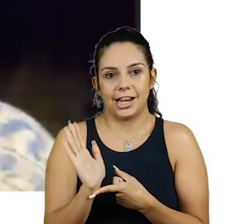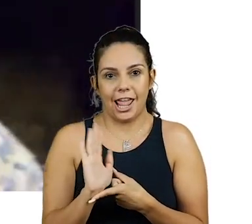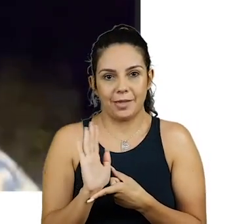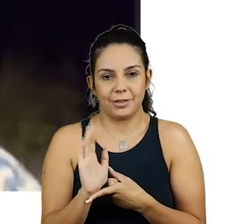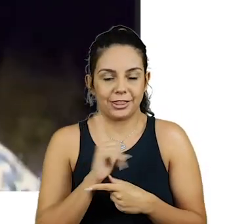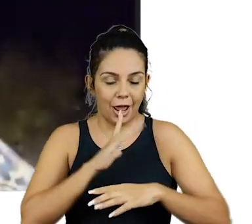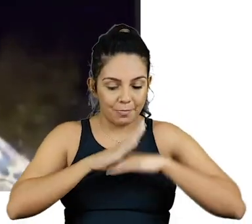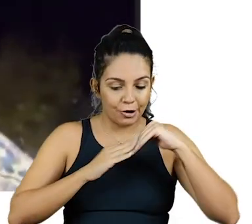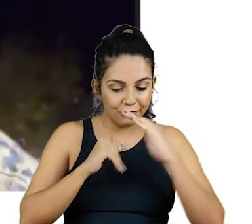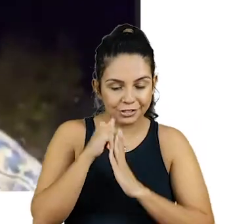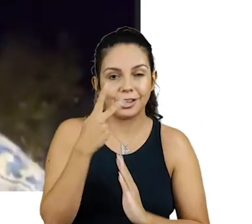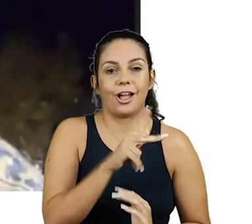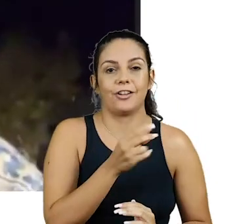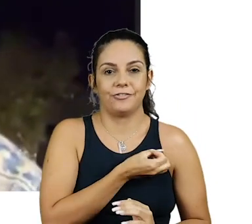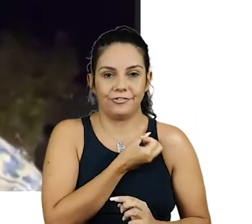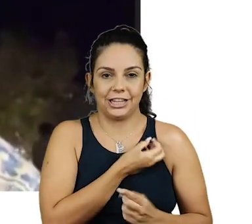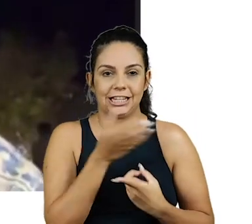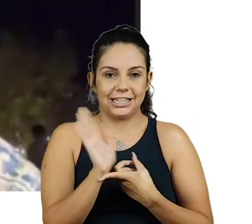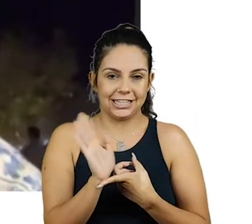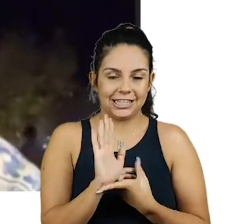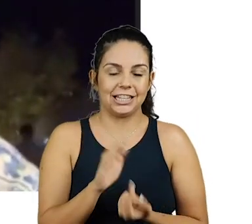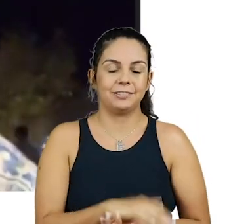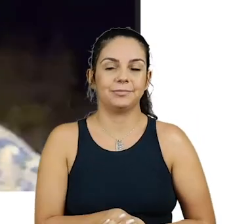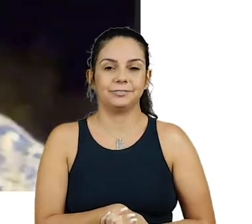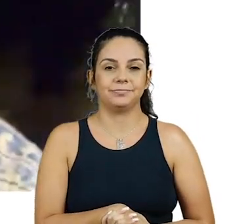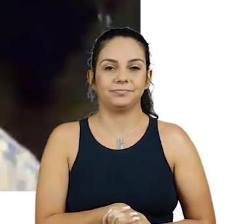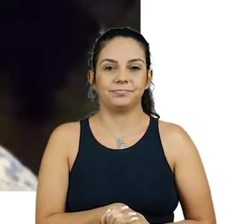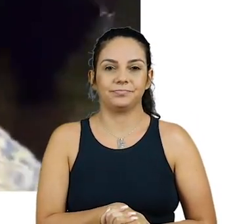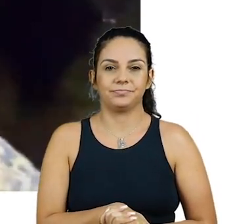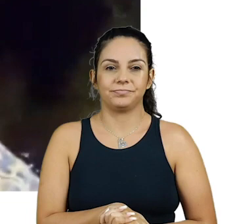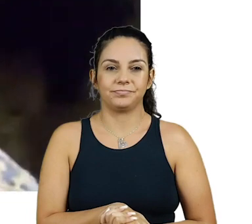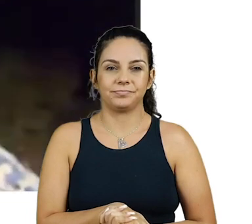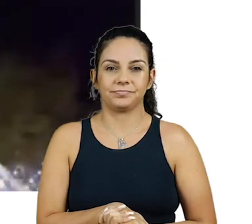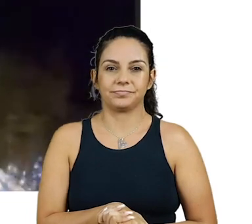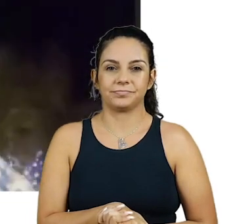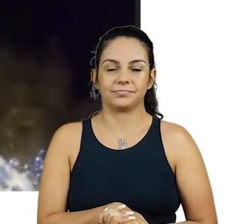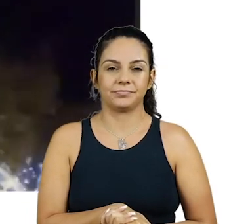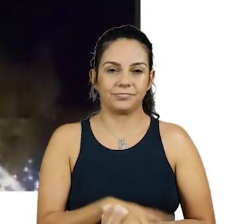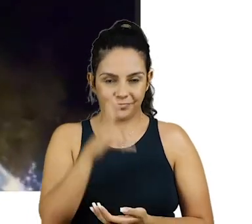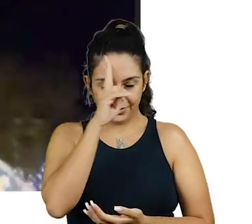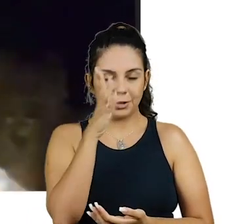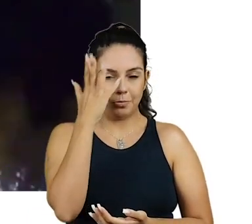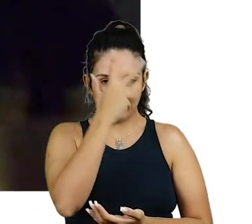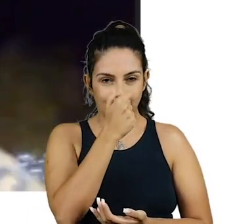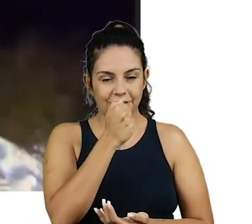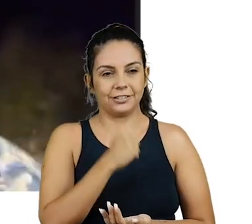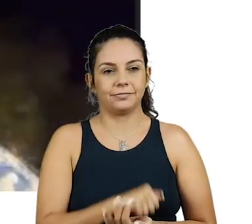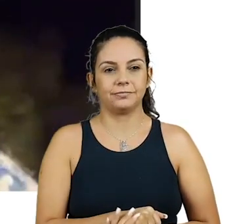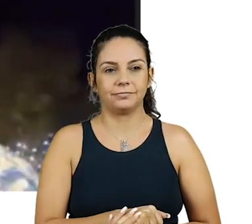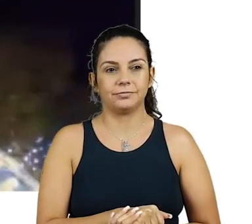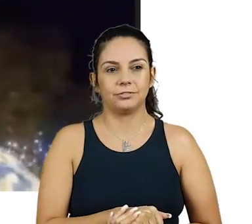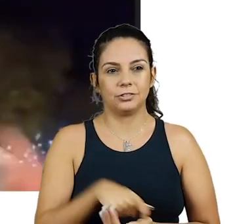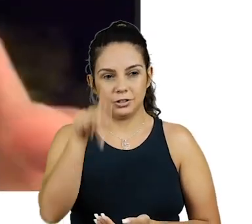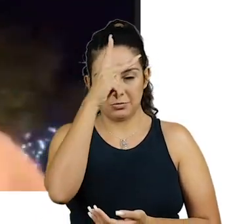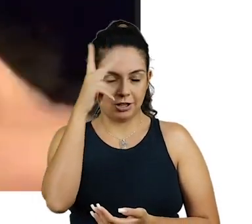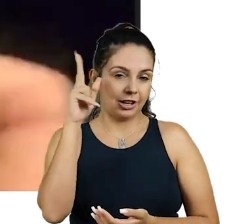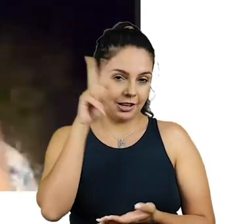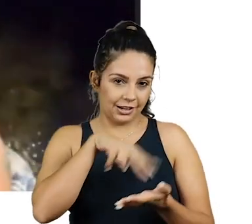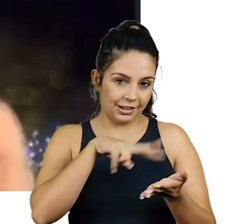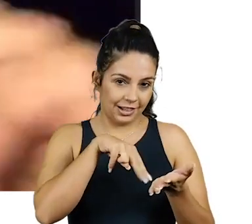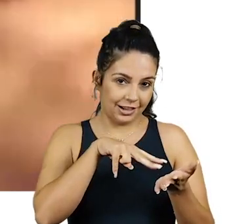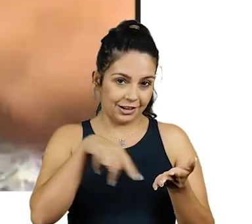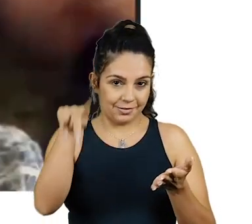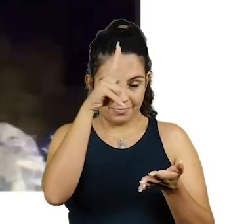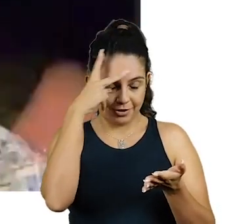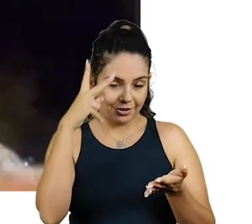tem a profissão da vida dele, e eu acho até hoje uma história bonita. E aí as pessoas que leram falam assim, não, isso